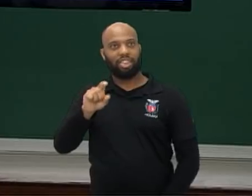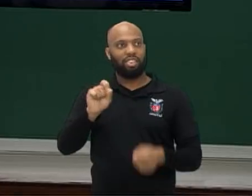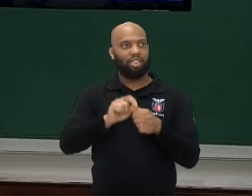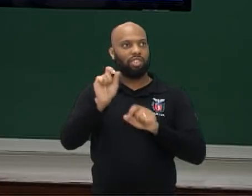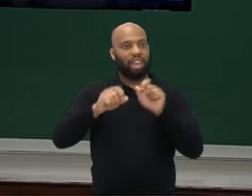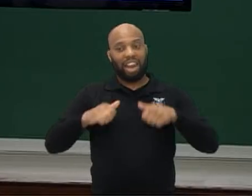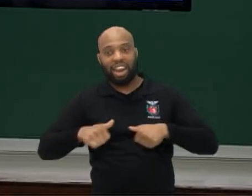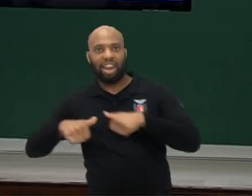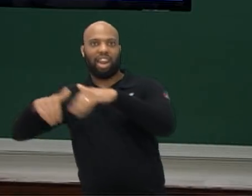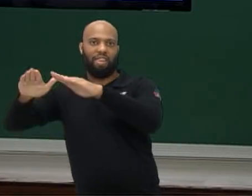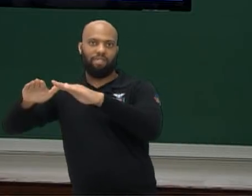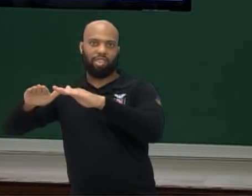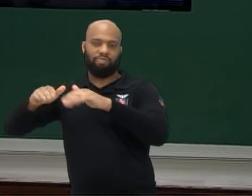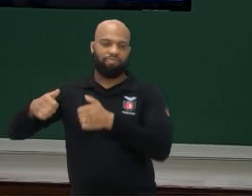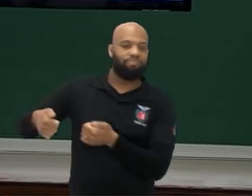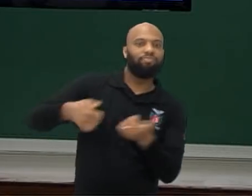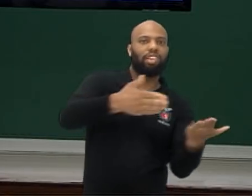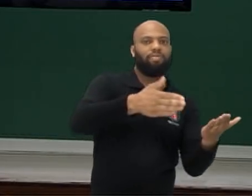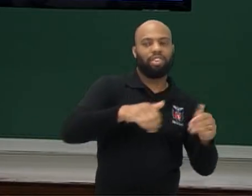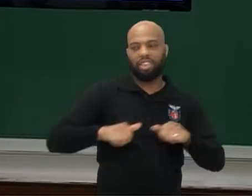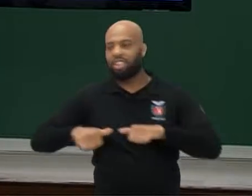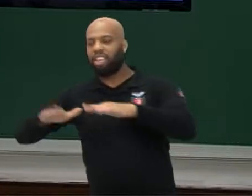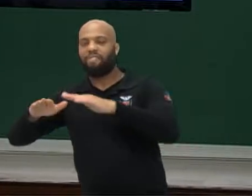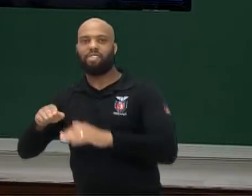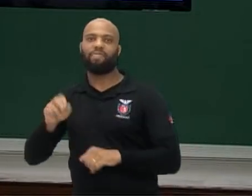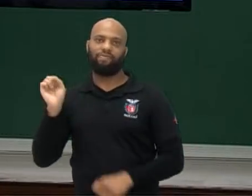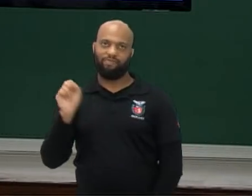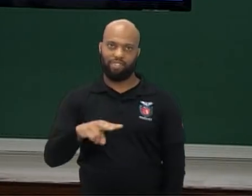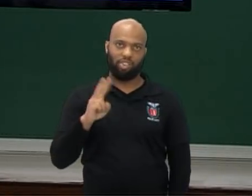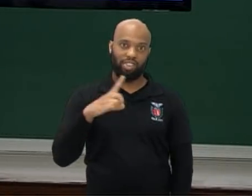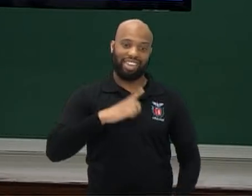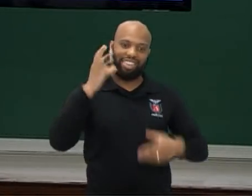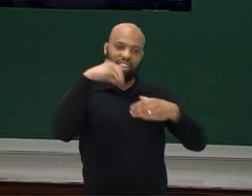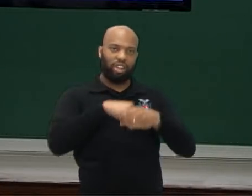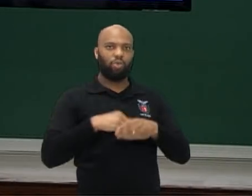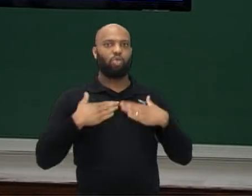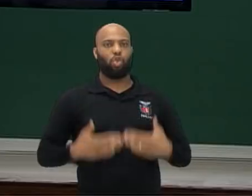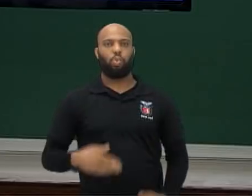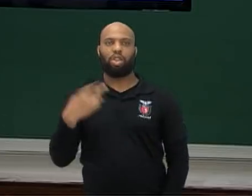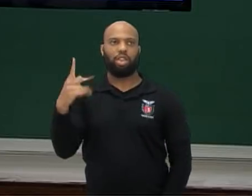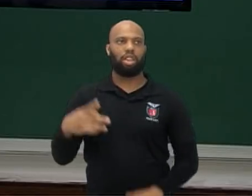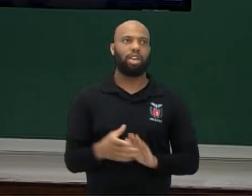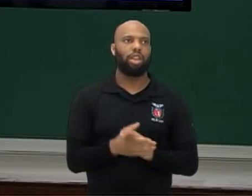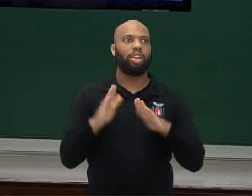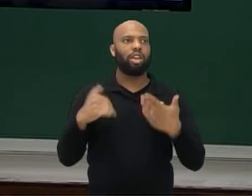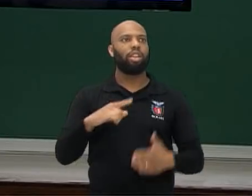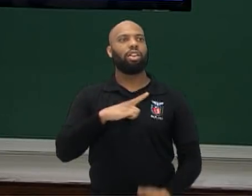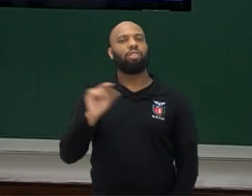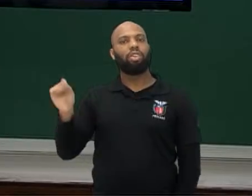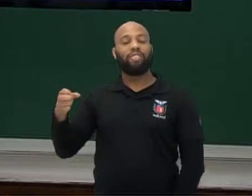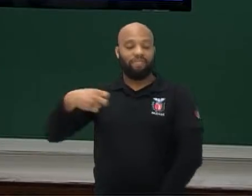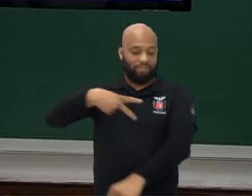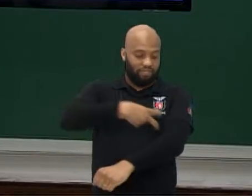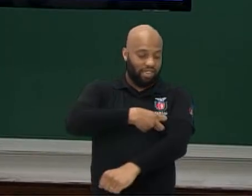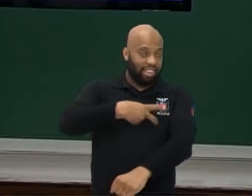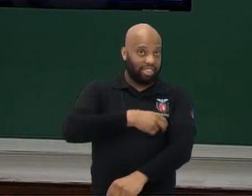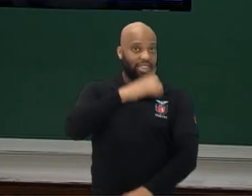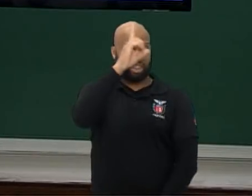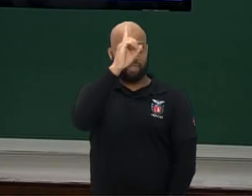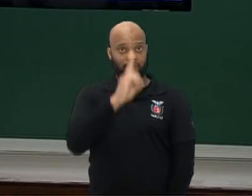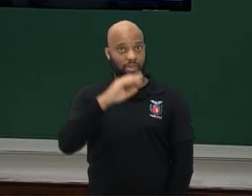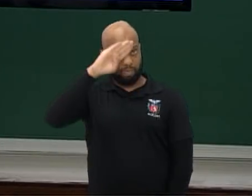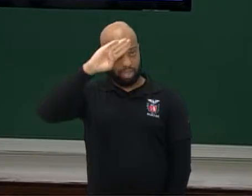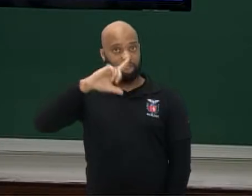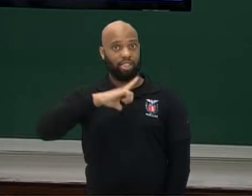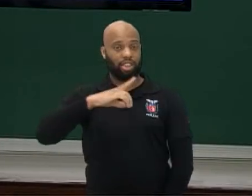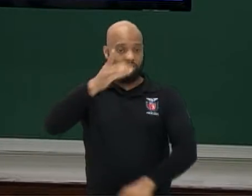do vírus que causa essas doenças. Então, nós temos vacina para a febre amarela